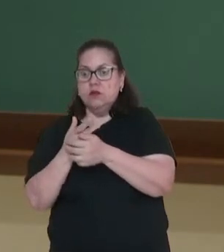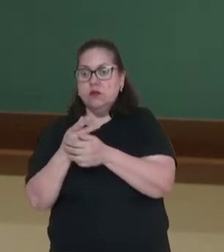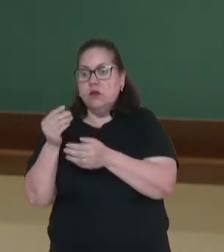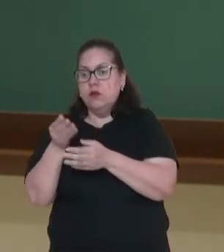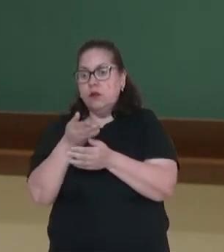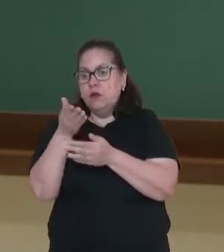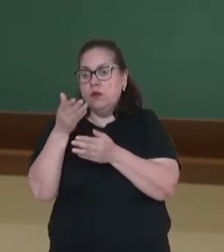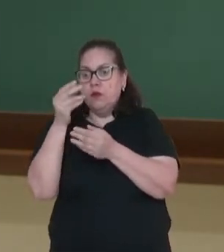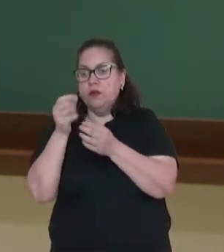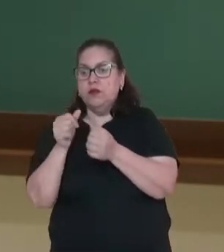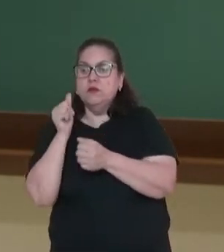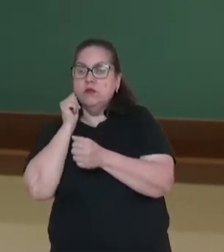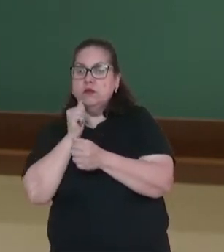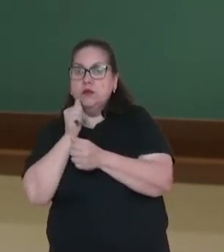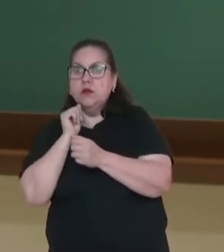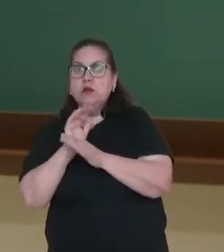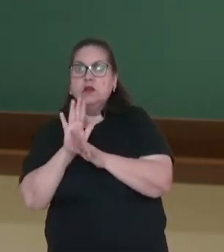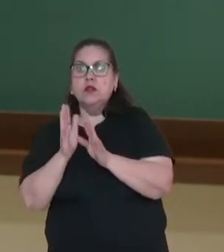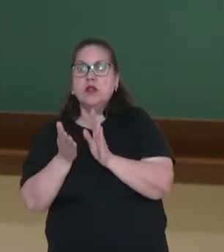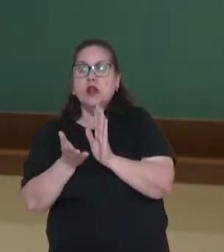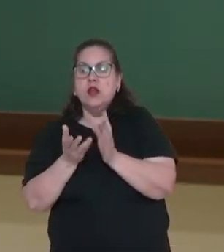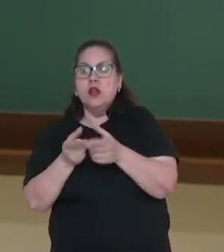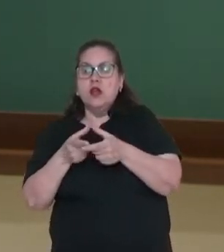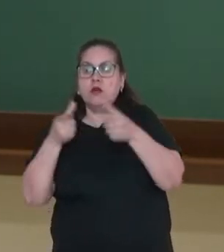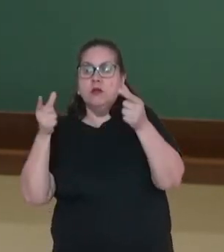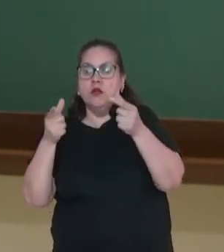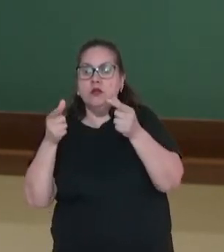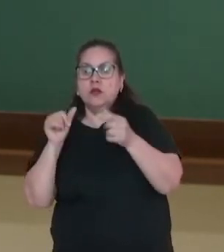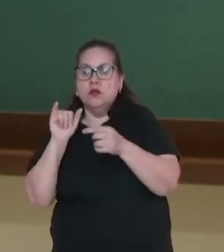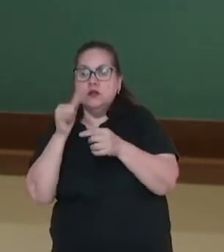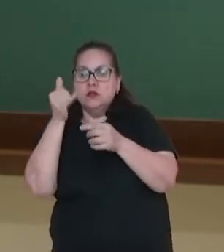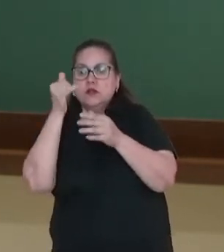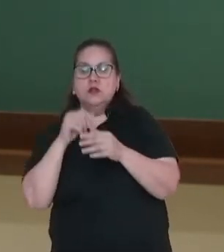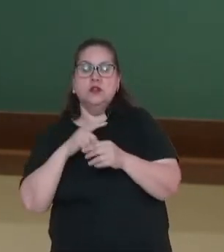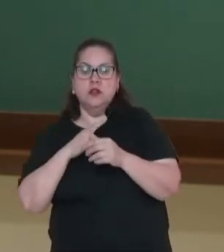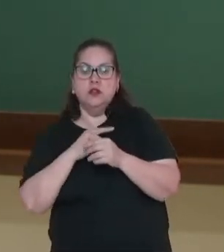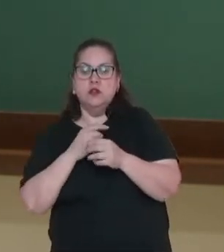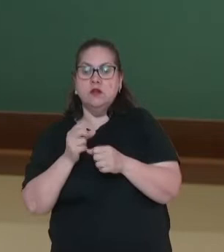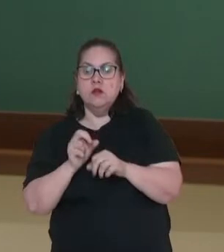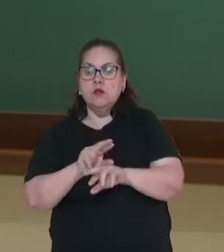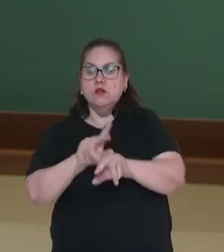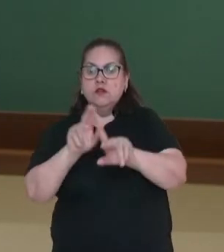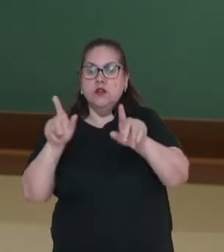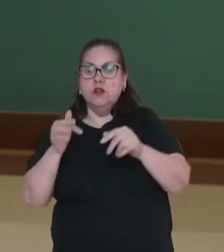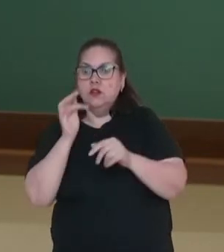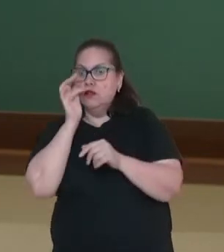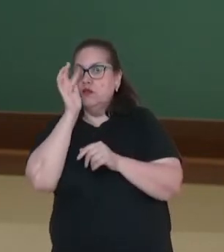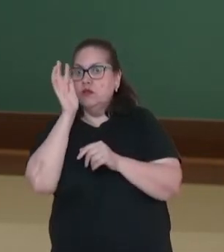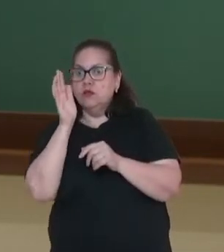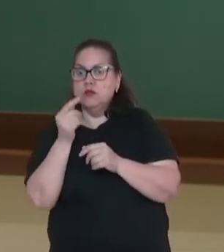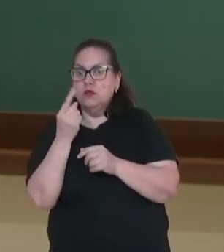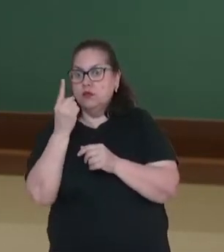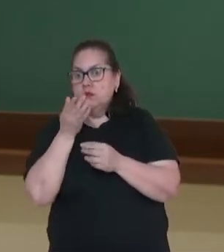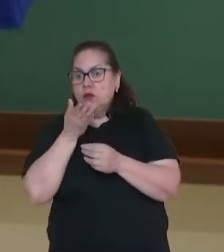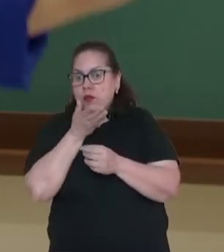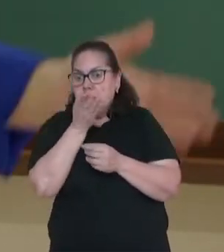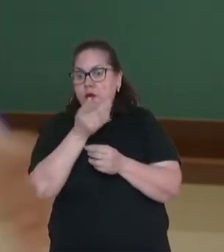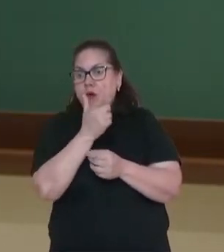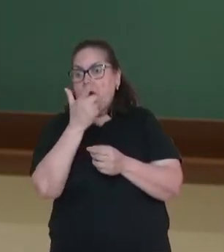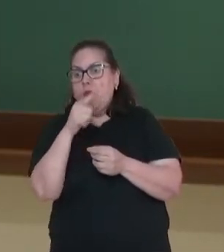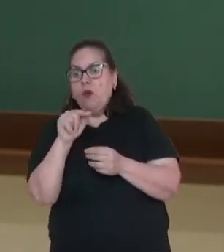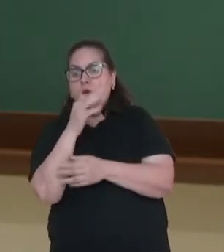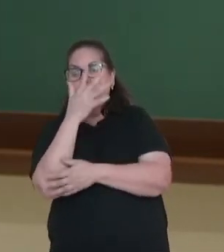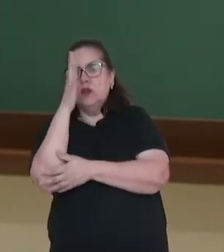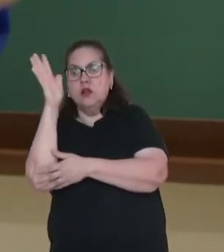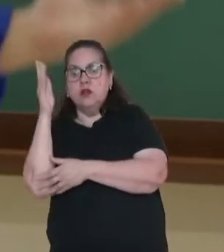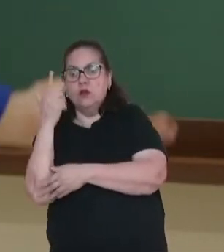pólen na parte feminina. Então, aumenta a chance de você ter uma variabilidade genética, ou seja, o grão de pólen de uma outra